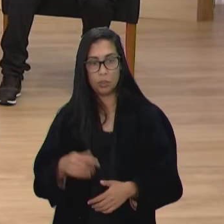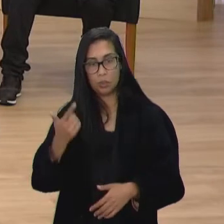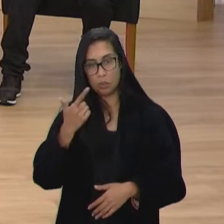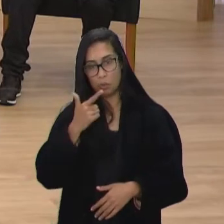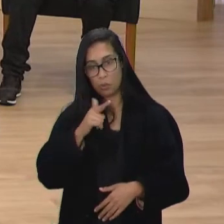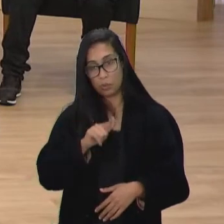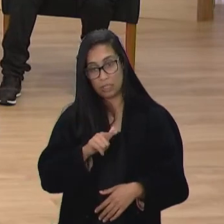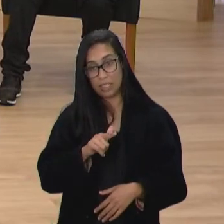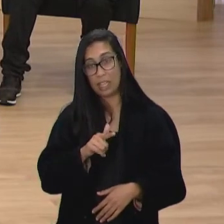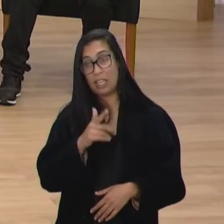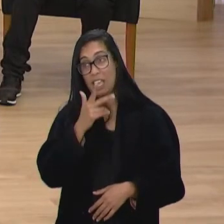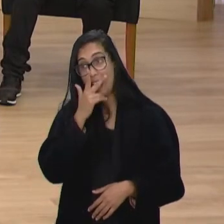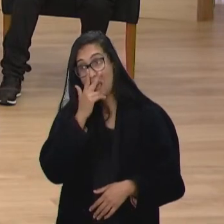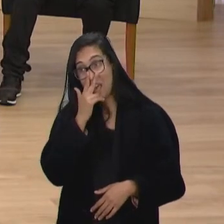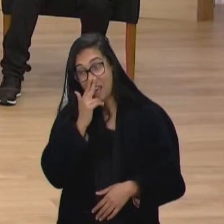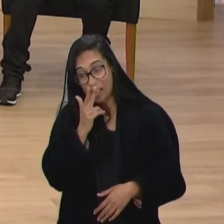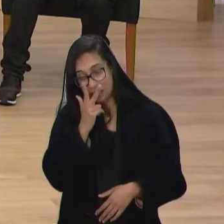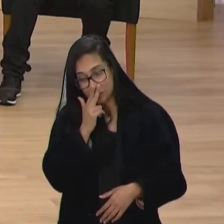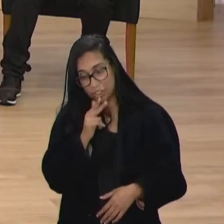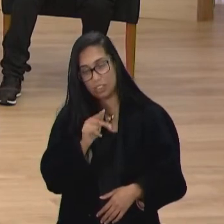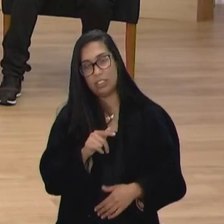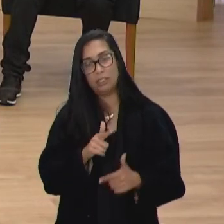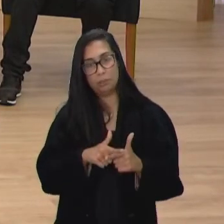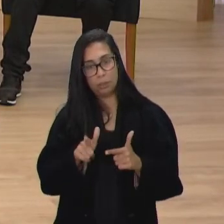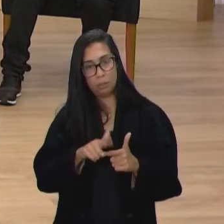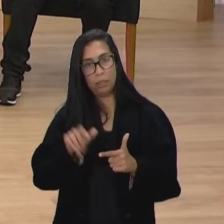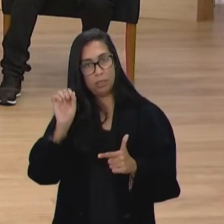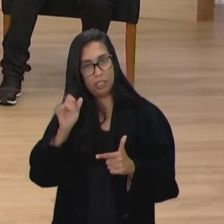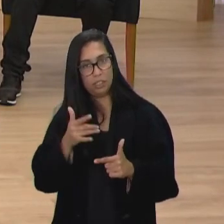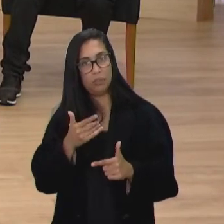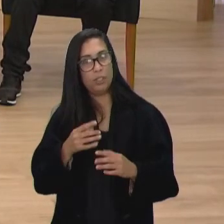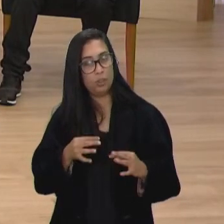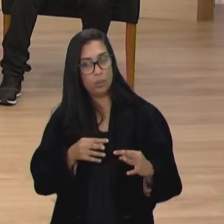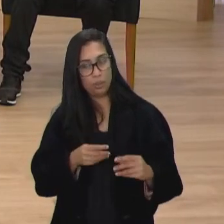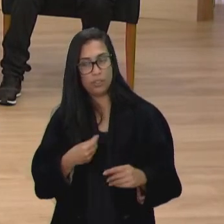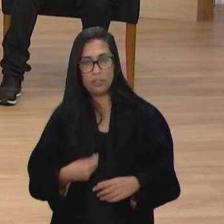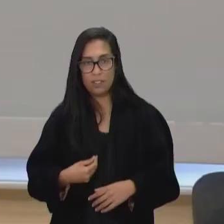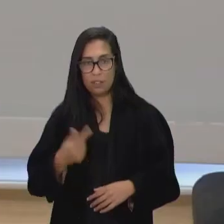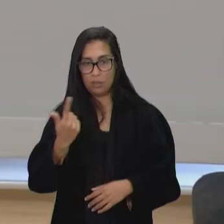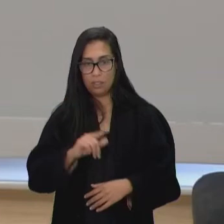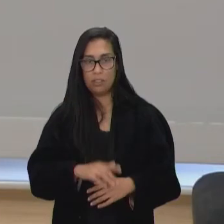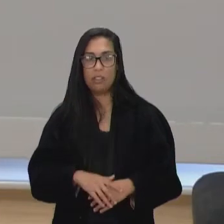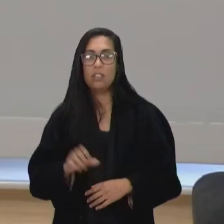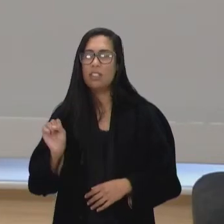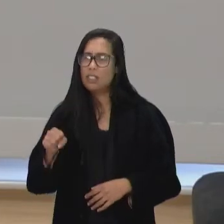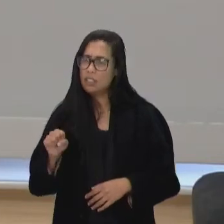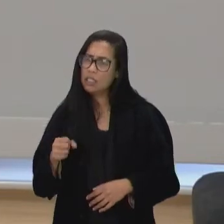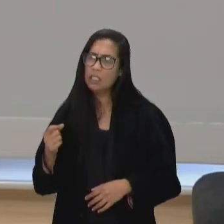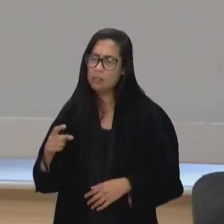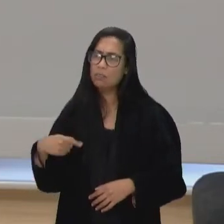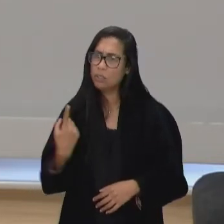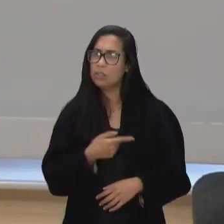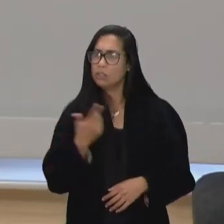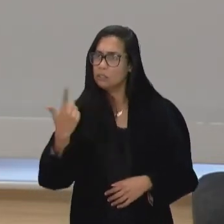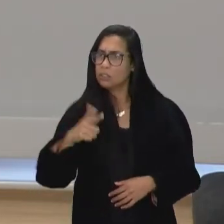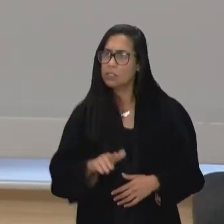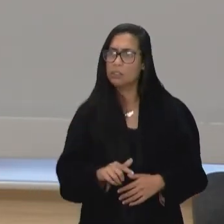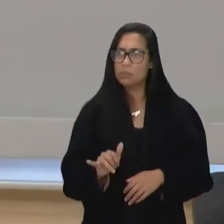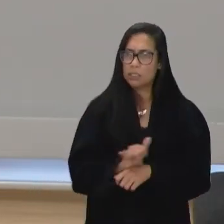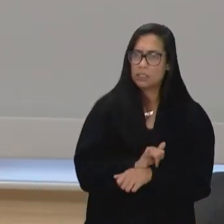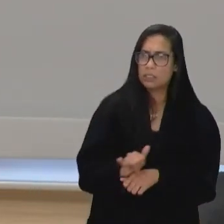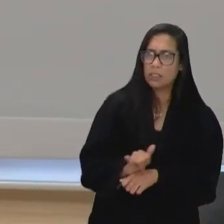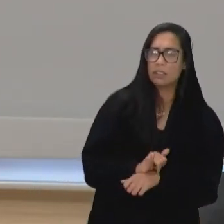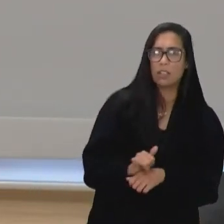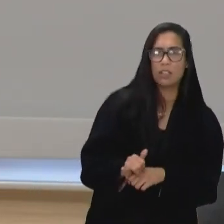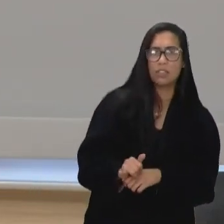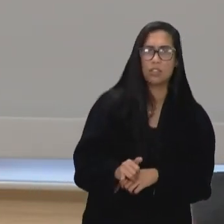Acho que sim. Acho que sim. Acho que quando até a gente concluir esse jogo do RPG, acho que a gente conseguiu concluir sim, então a gente resolveu esse problema